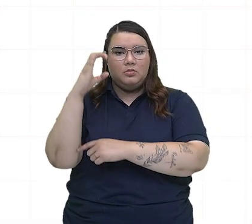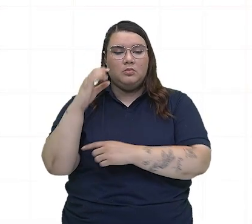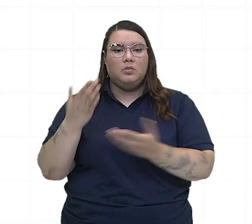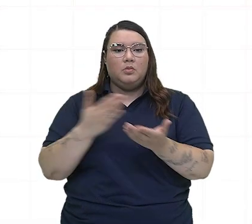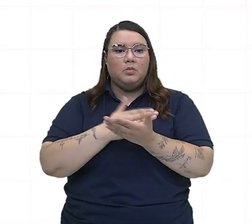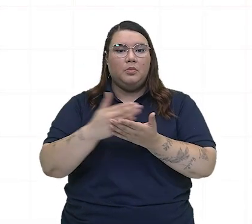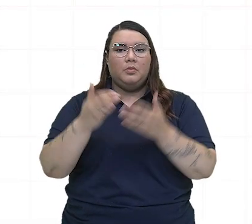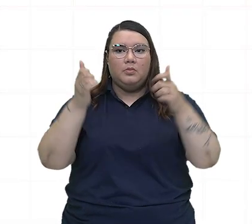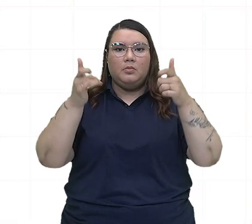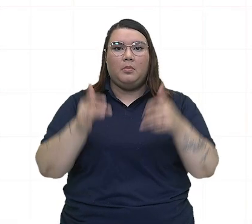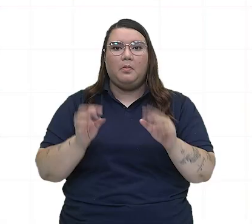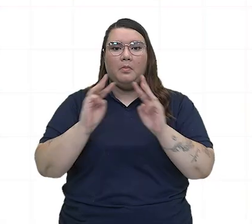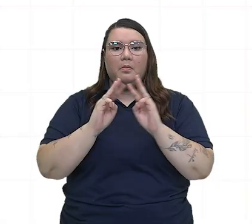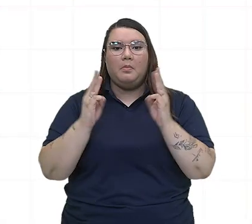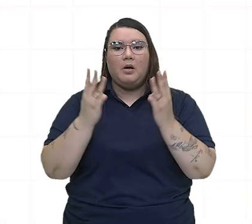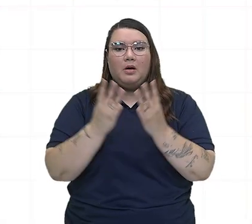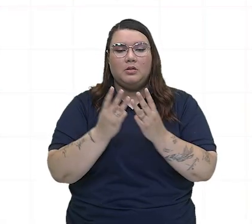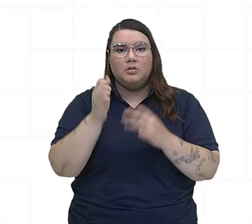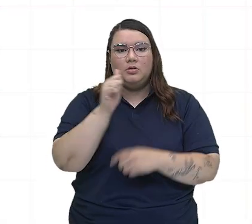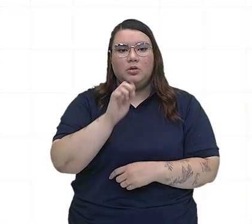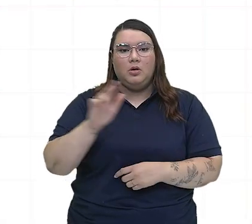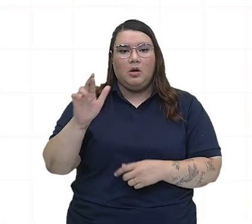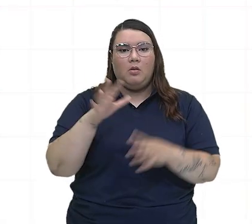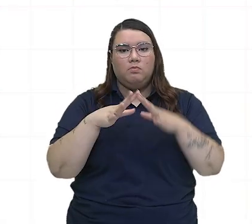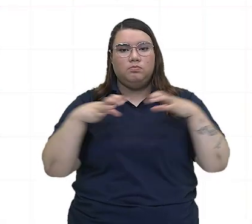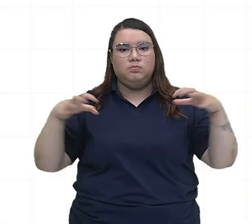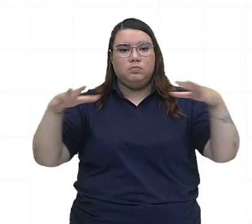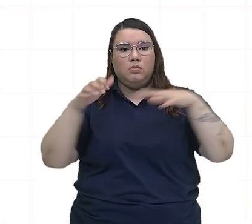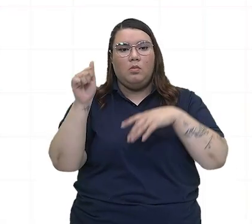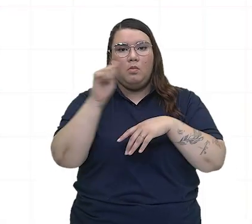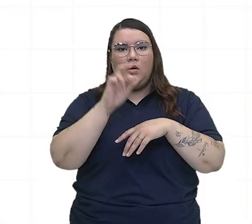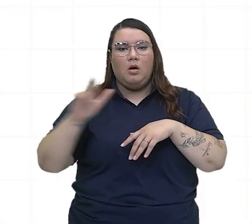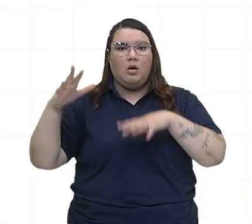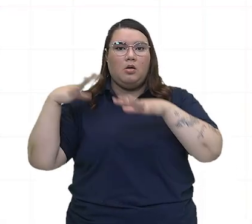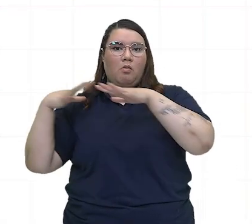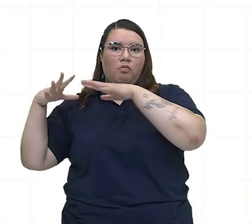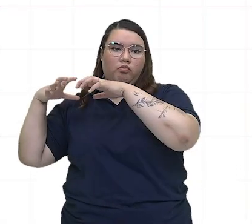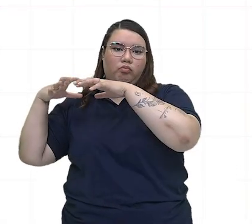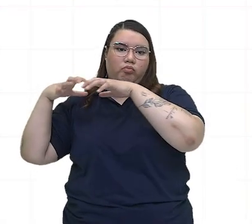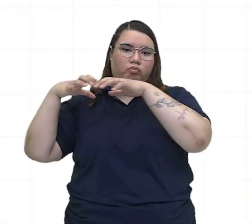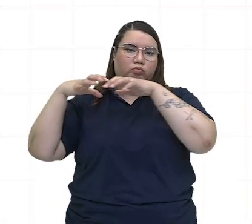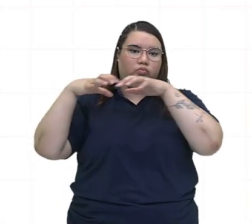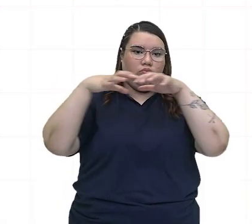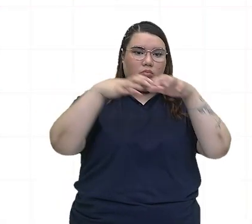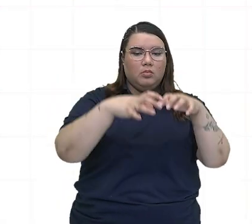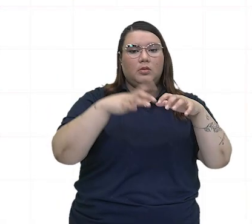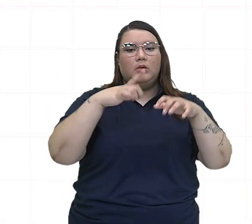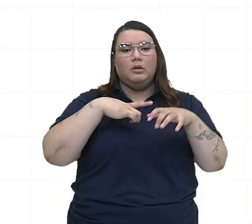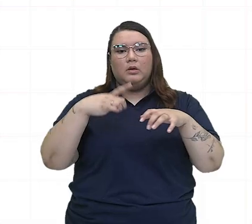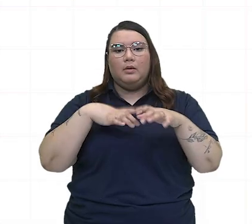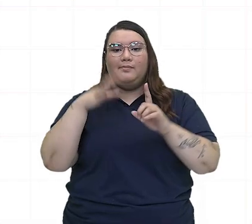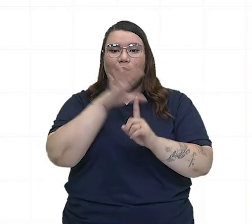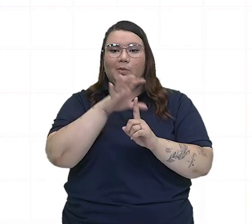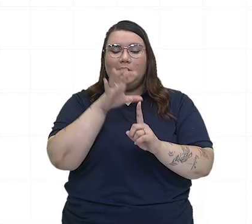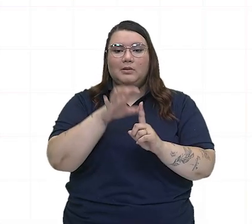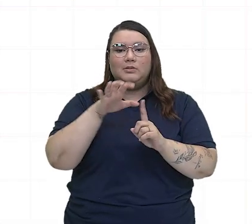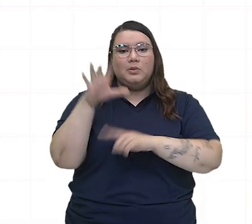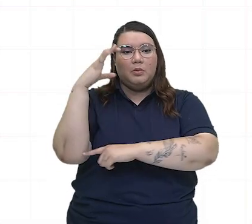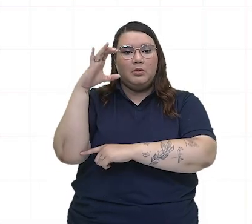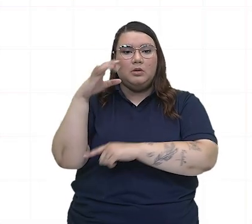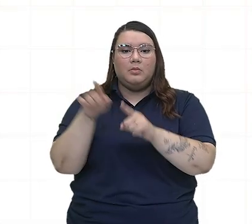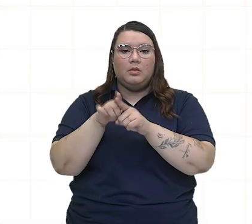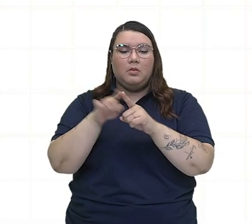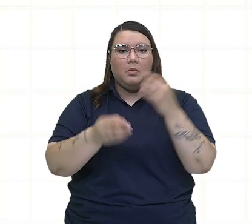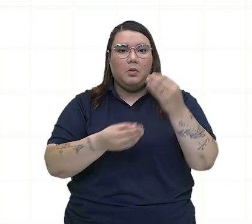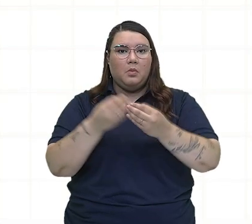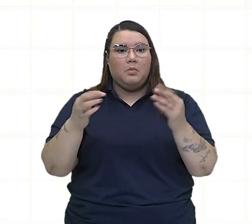começando pelas massas de ar, que são grandes porções de ar que se deslocam na atmosfera e vão interferir no clima e nas